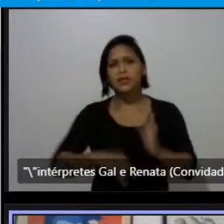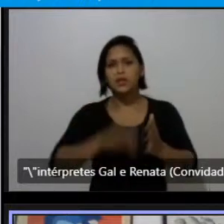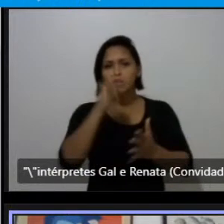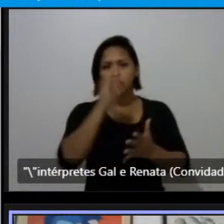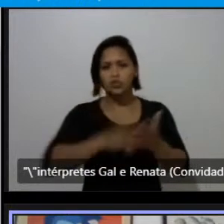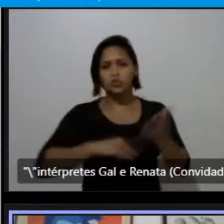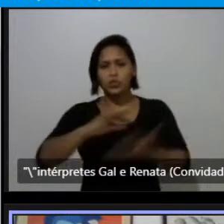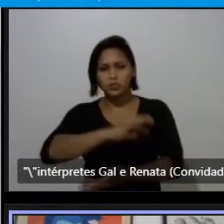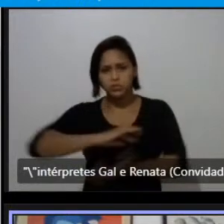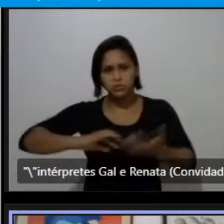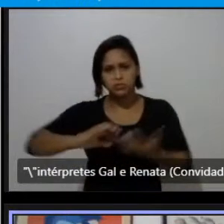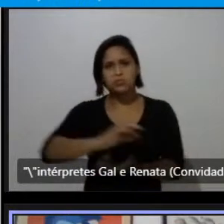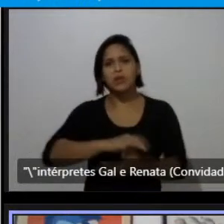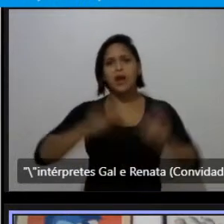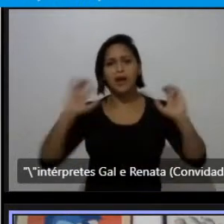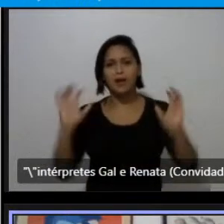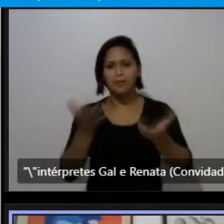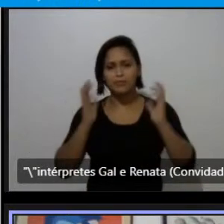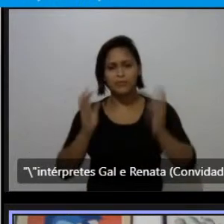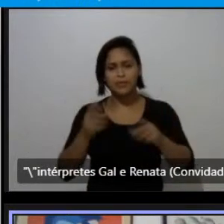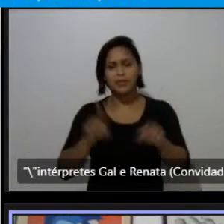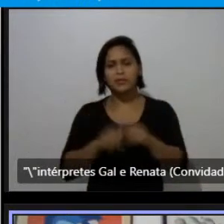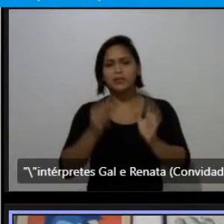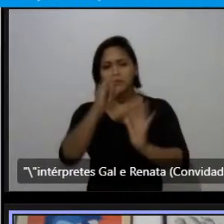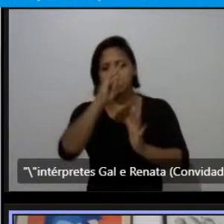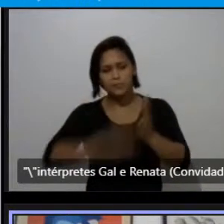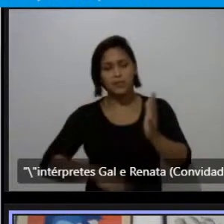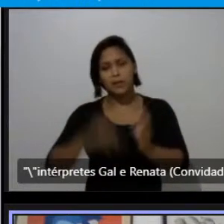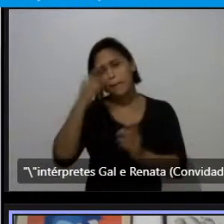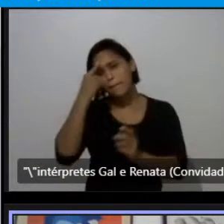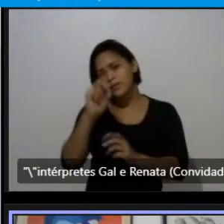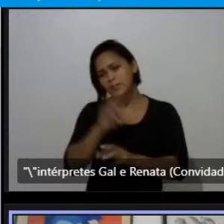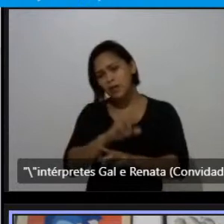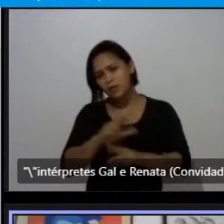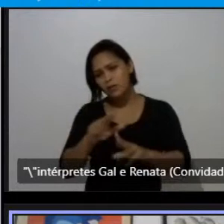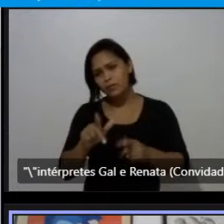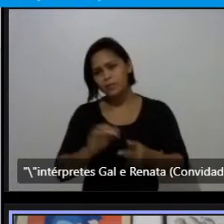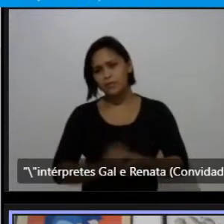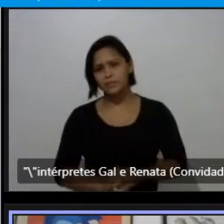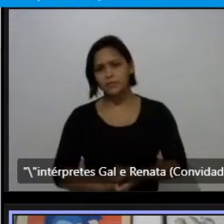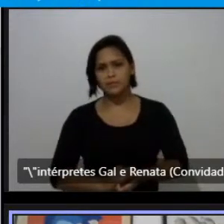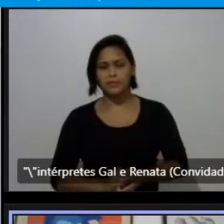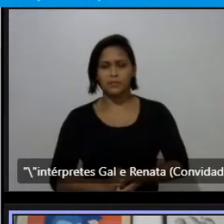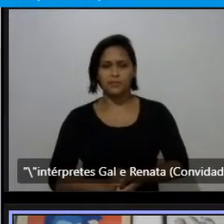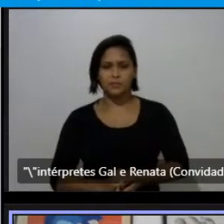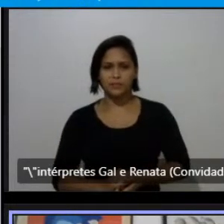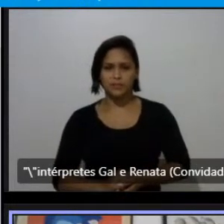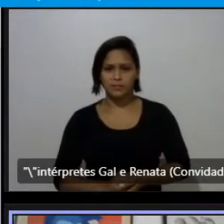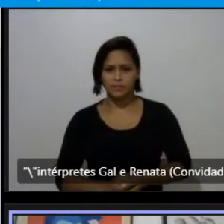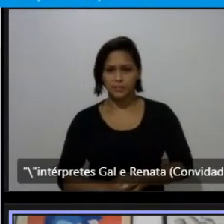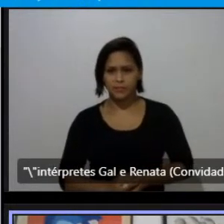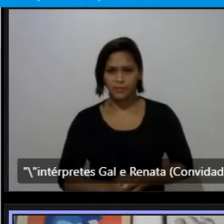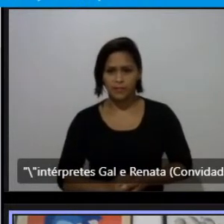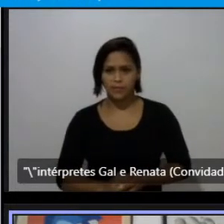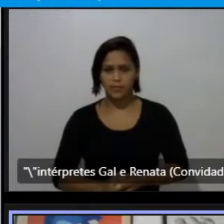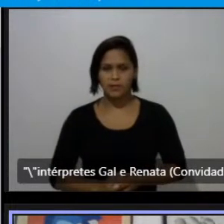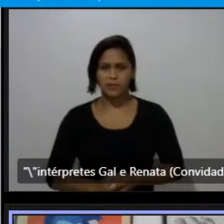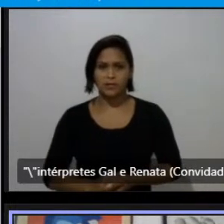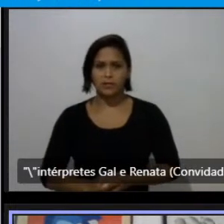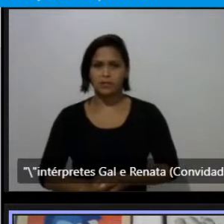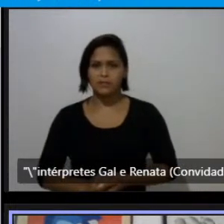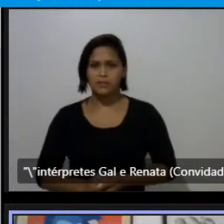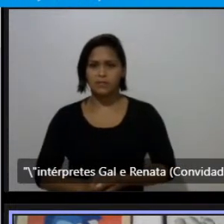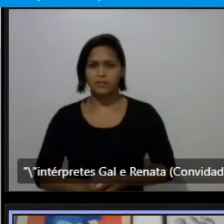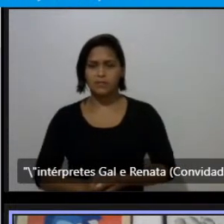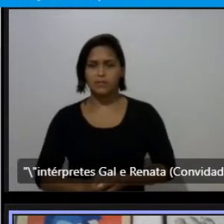e dessas demandas e dessas narrativas para a gente pensar algumas coisas. Eu estou indo, tá, gente? Um pouco, nem sei que